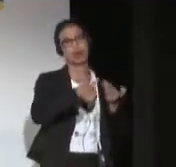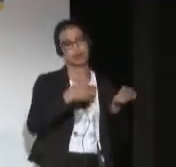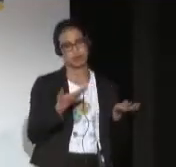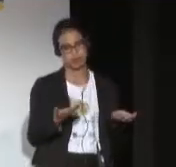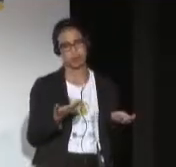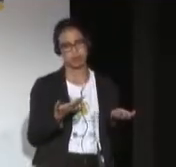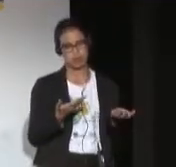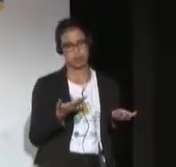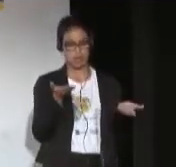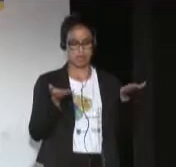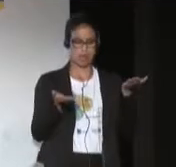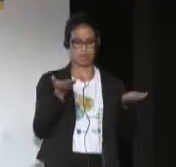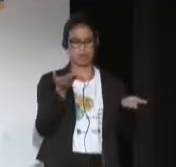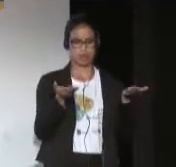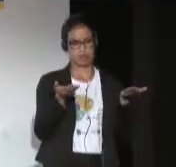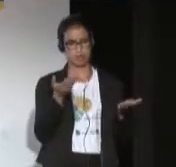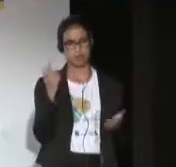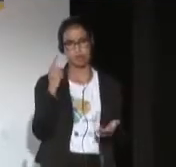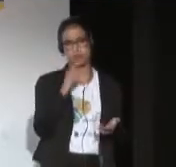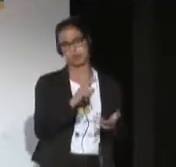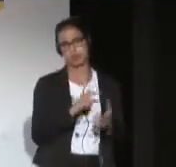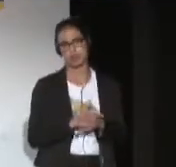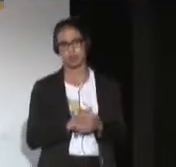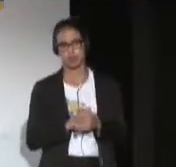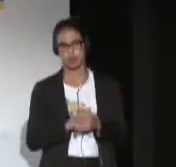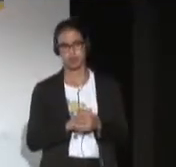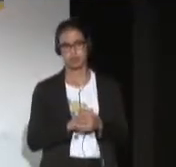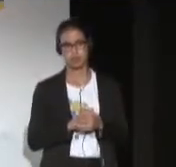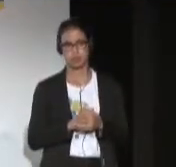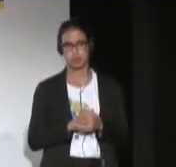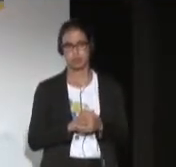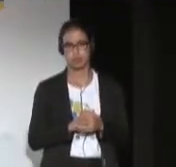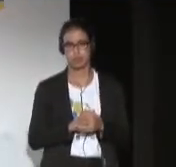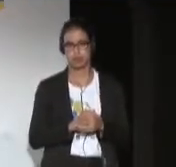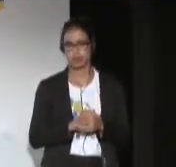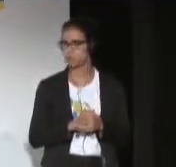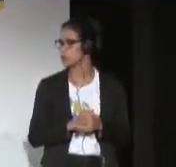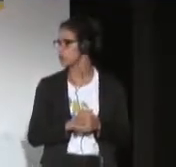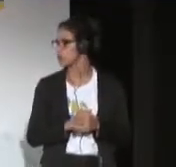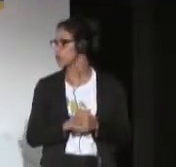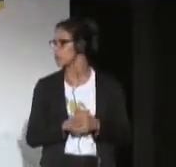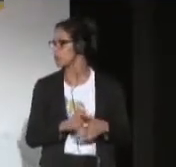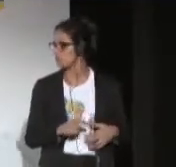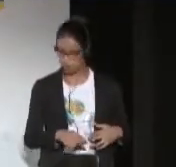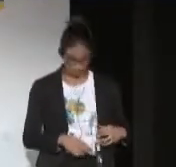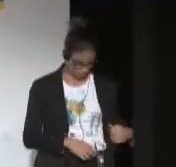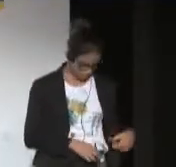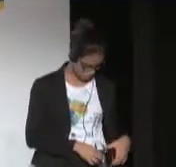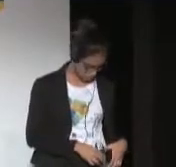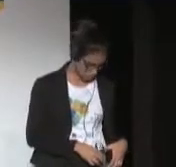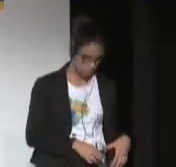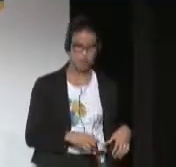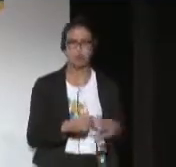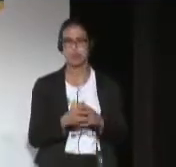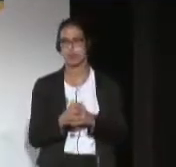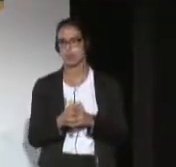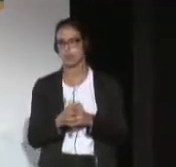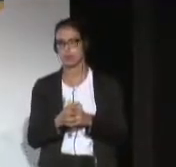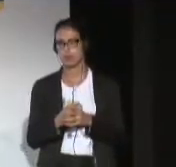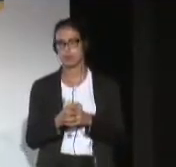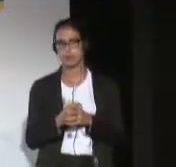consegue encontrar o equilíbrio para essa construção coletiva. Acho que é um caminho. Perfeito. Robert? Então, eu,